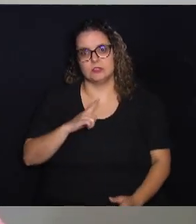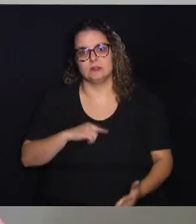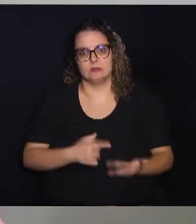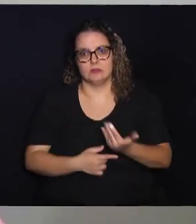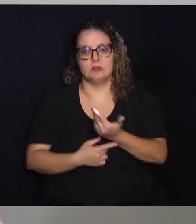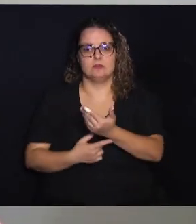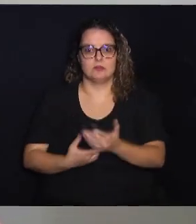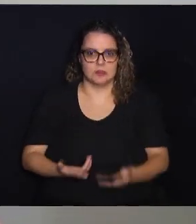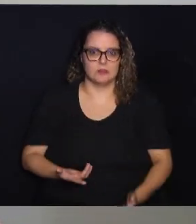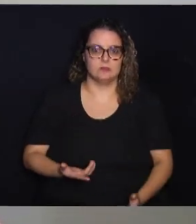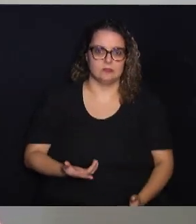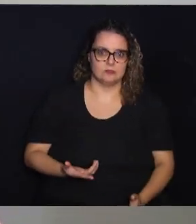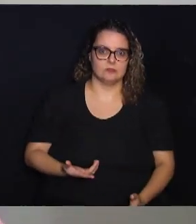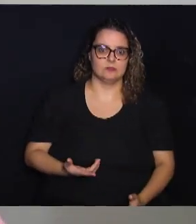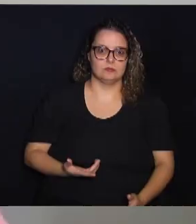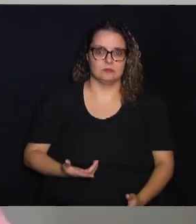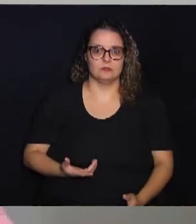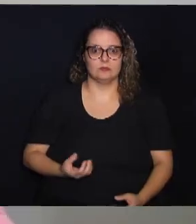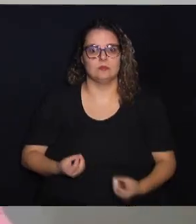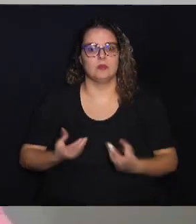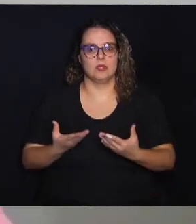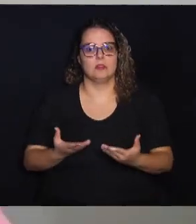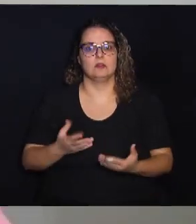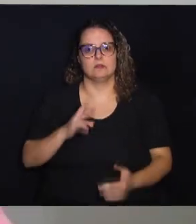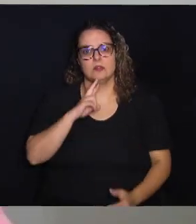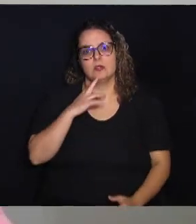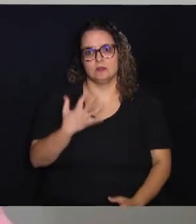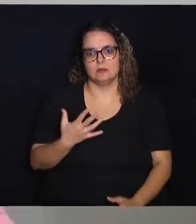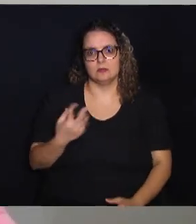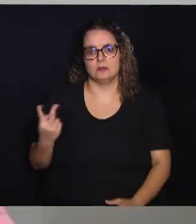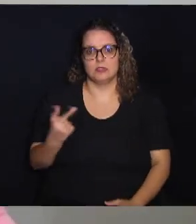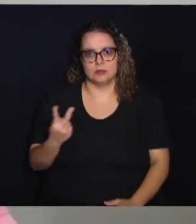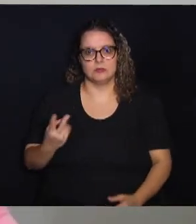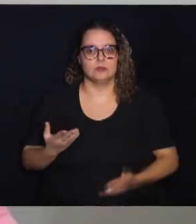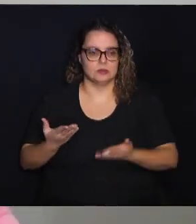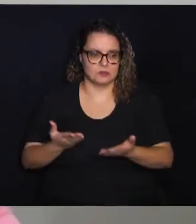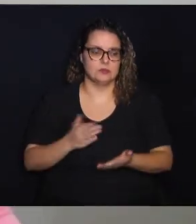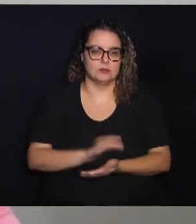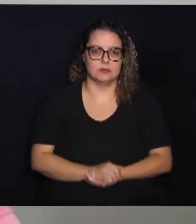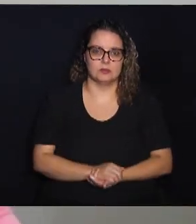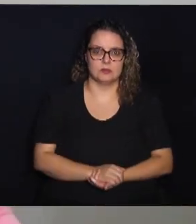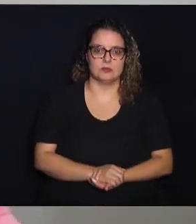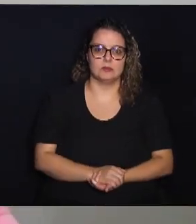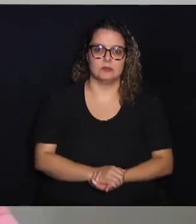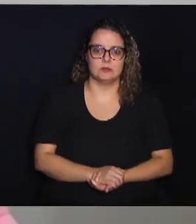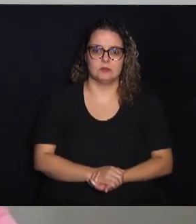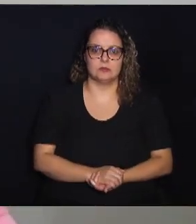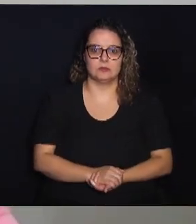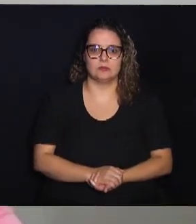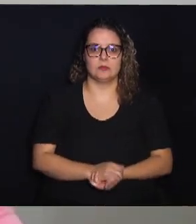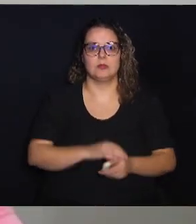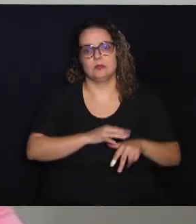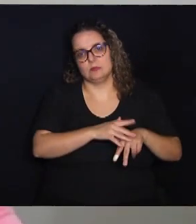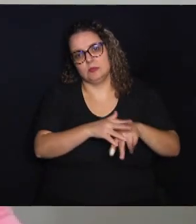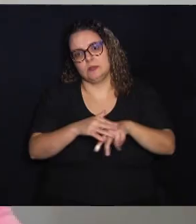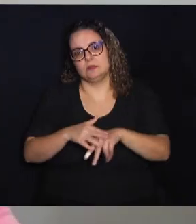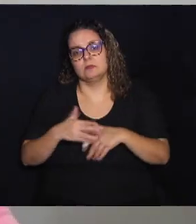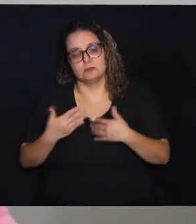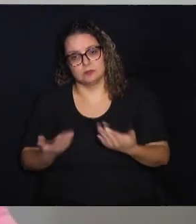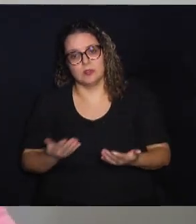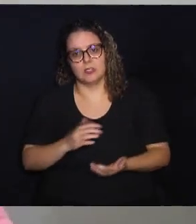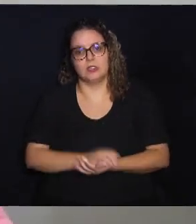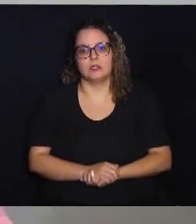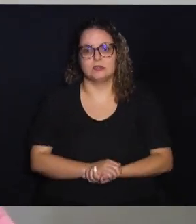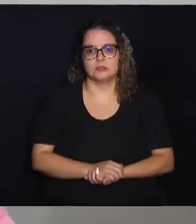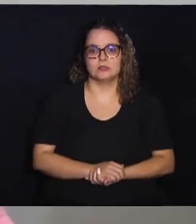tecnologia suficiente para estar oferecendo essa solução para os casais, certo? E para os pacientes, mas